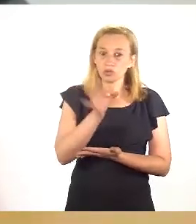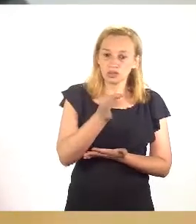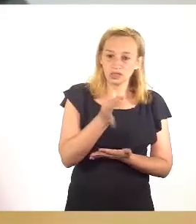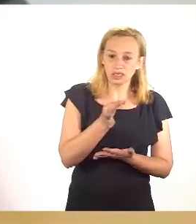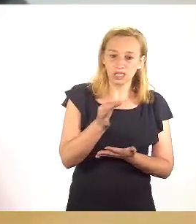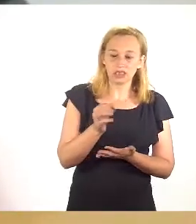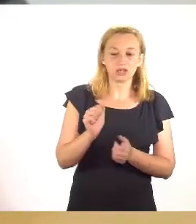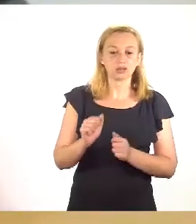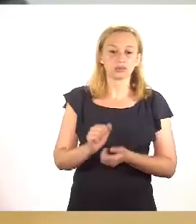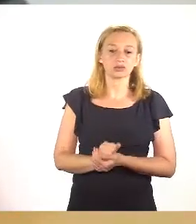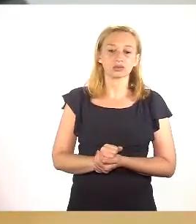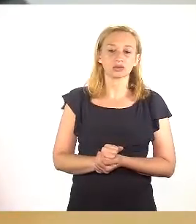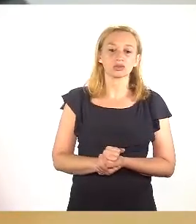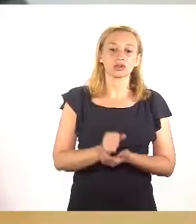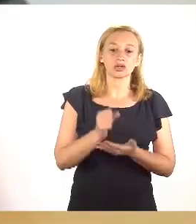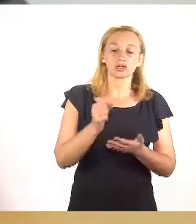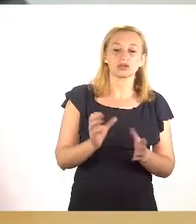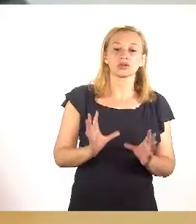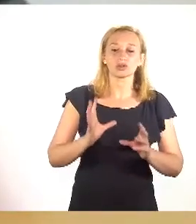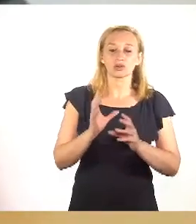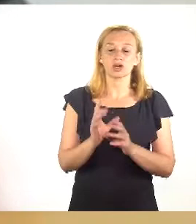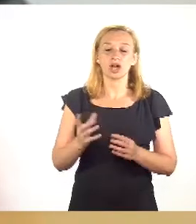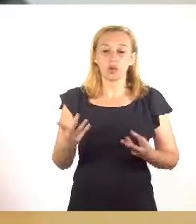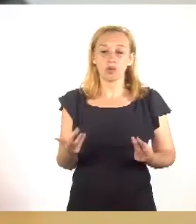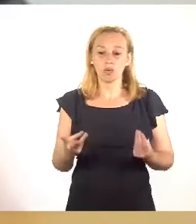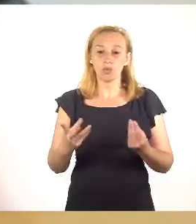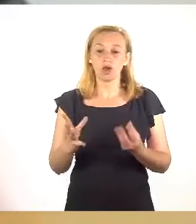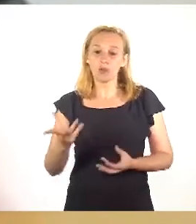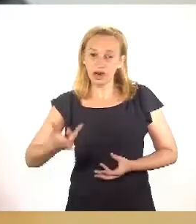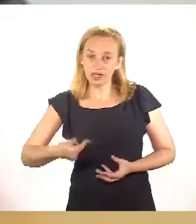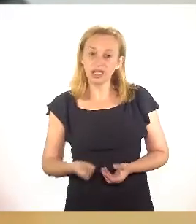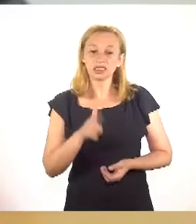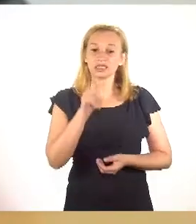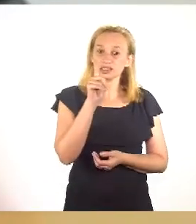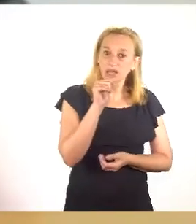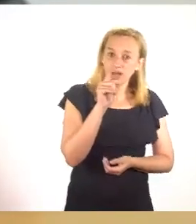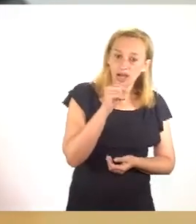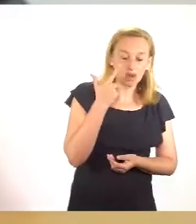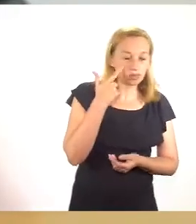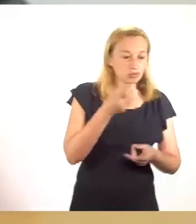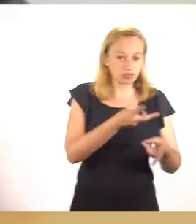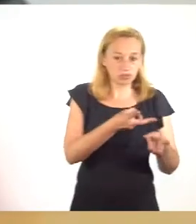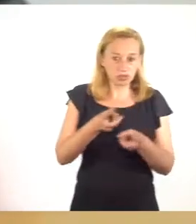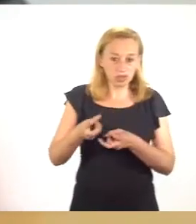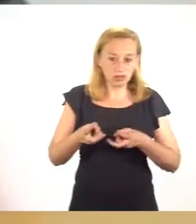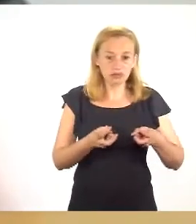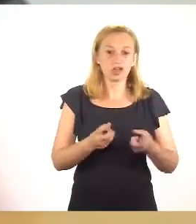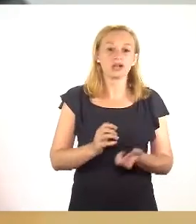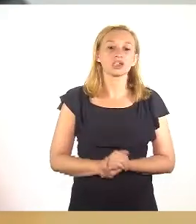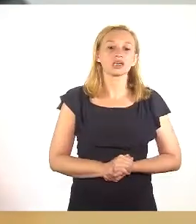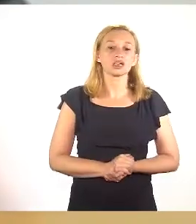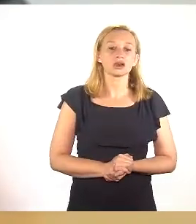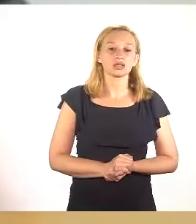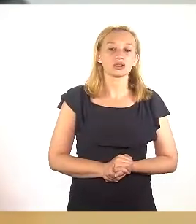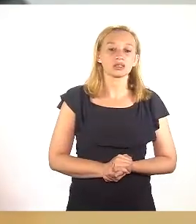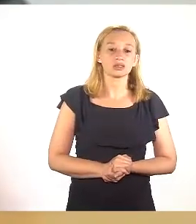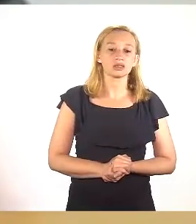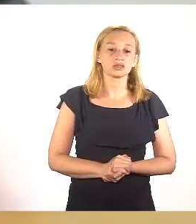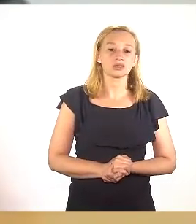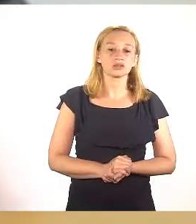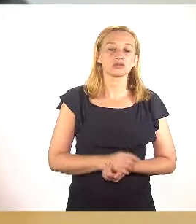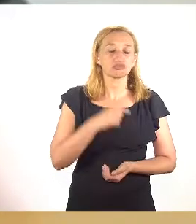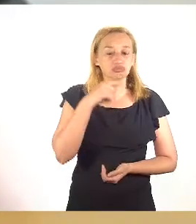em consideração a potabilidade da água, a questão da geosmina, que está sendo tão ressaltada, e,